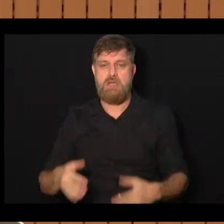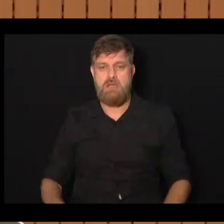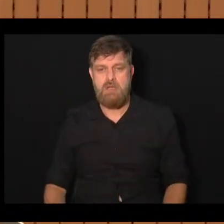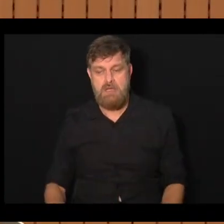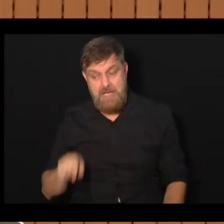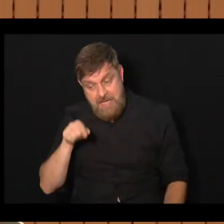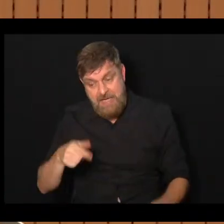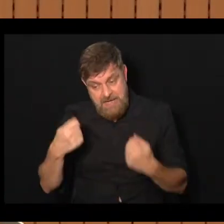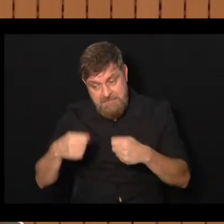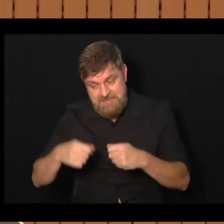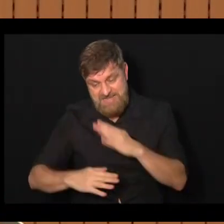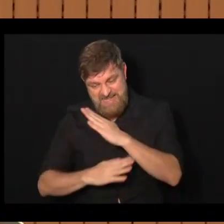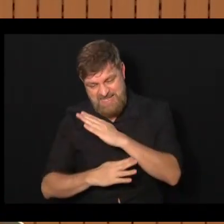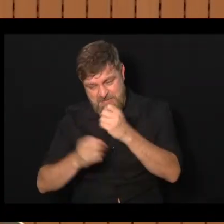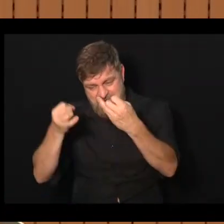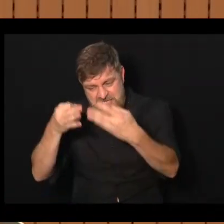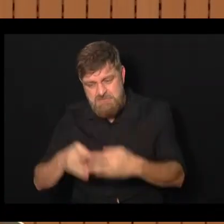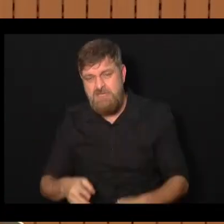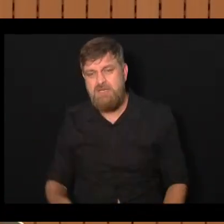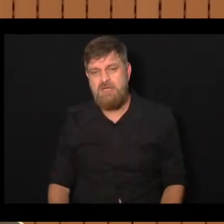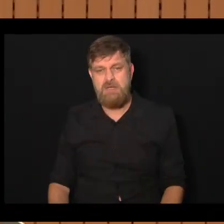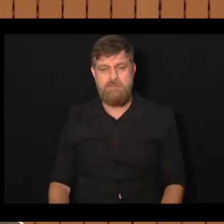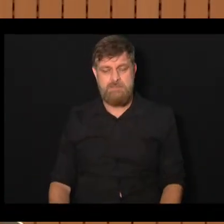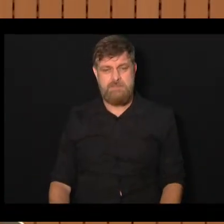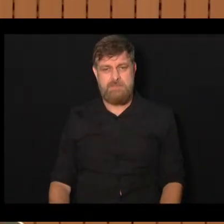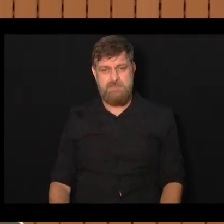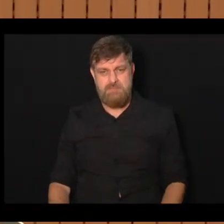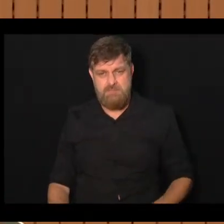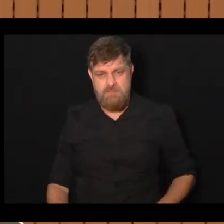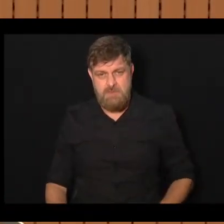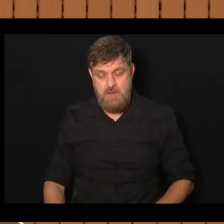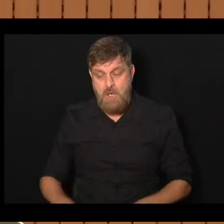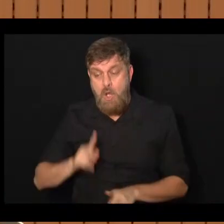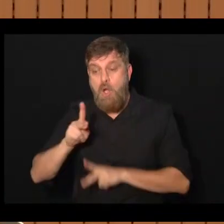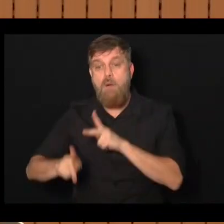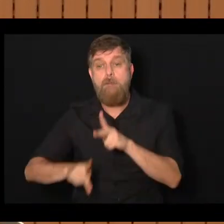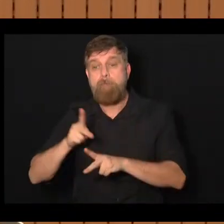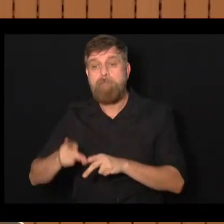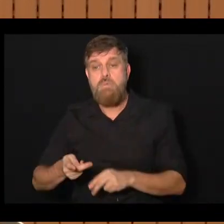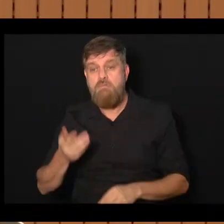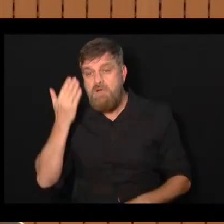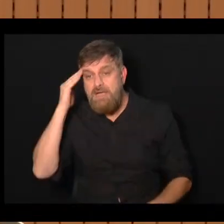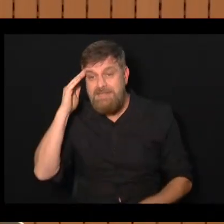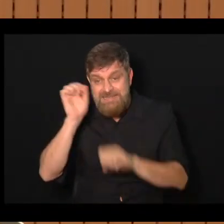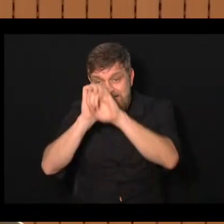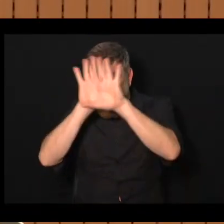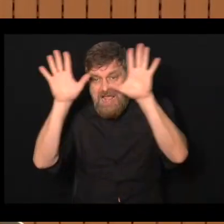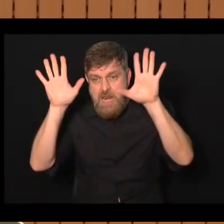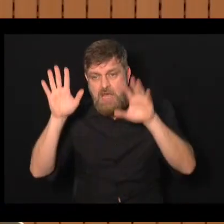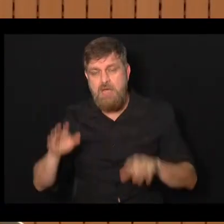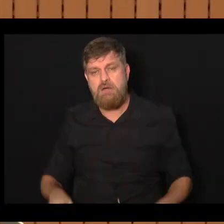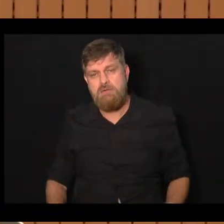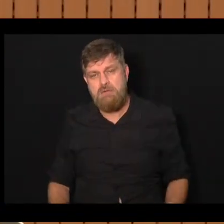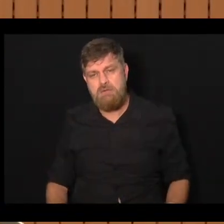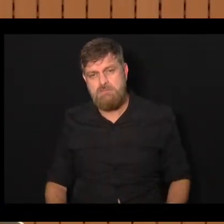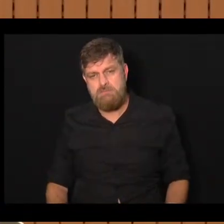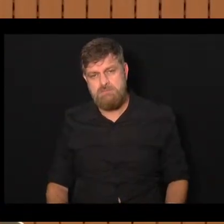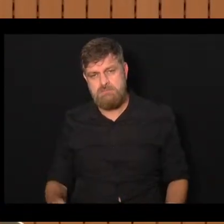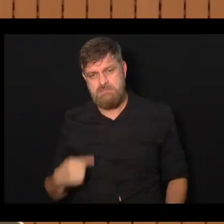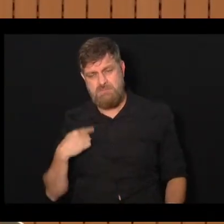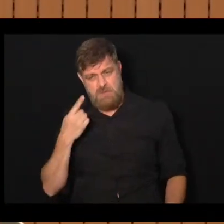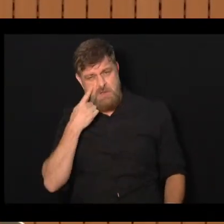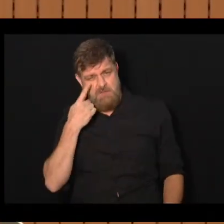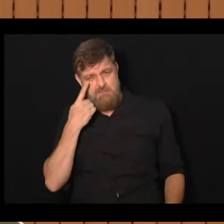Prestar conta nessa casa significa prestar conta para a cidade, para a sociedade como um todo. Nós vimos